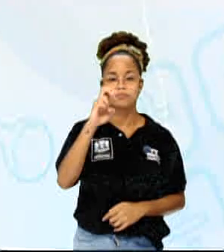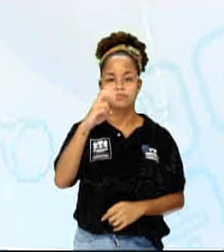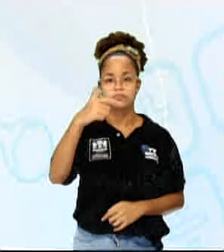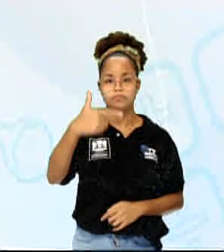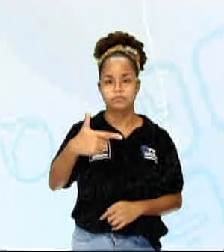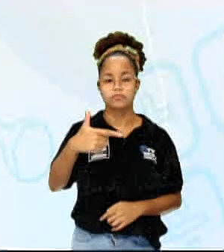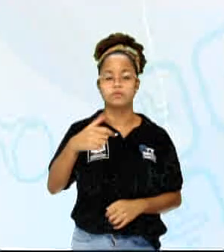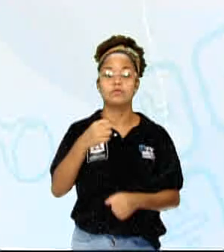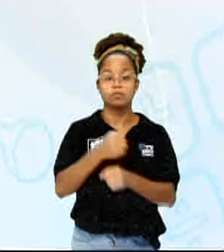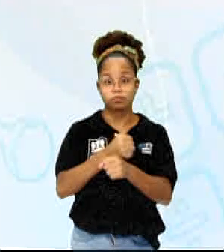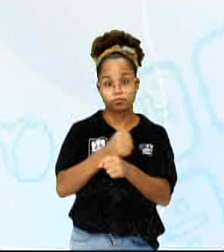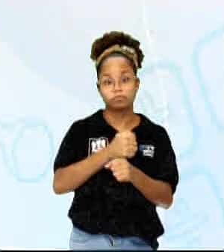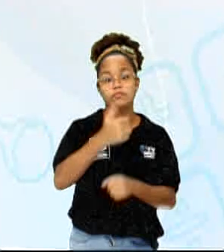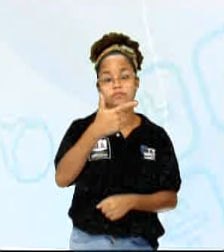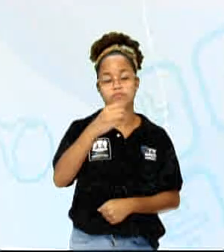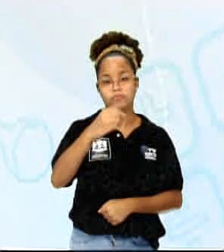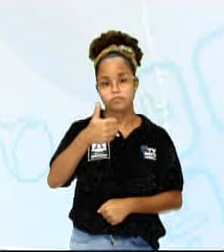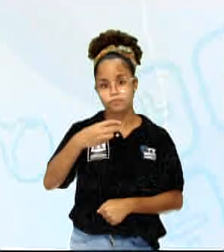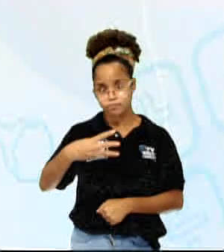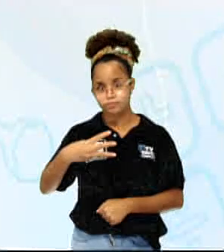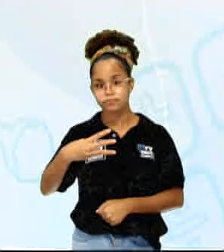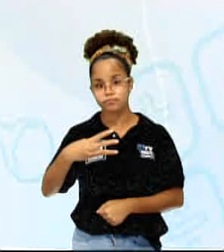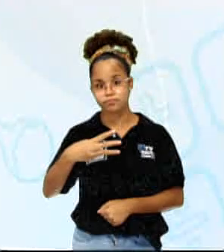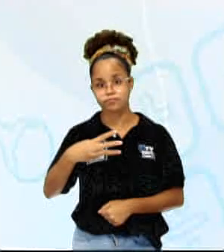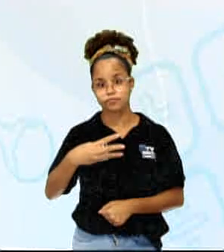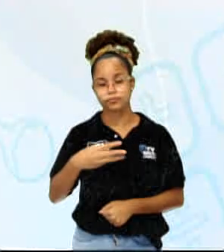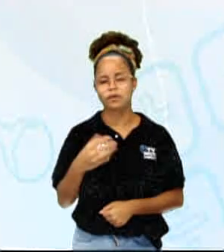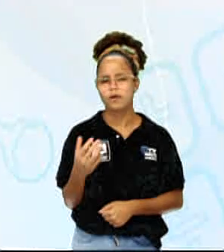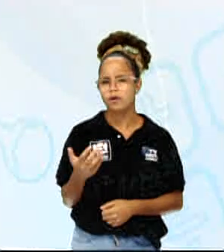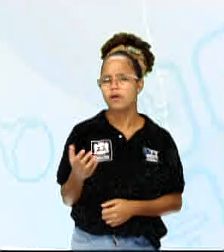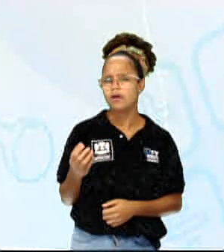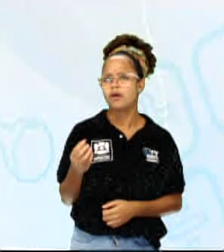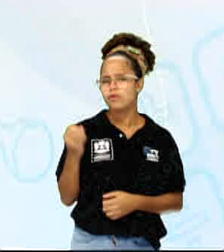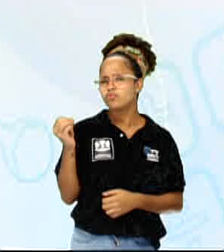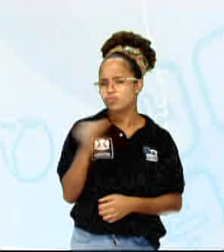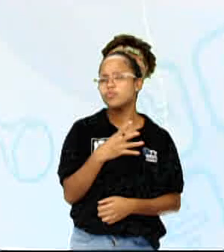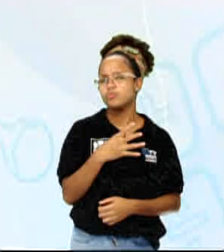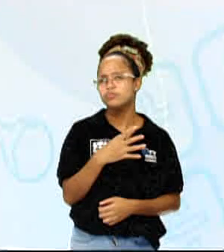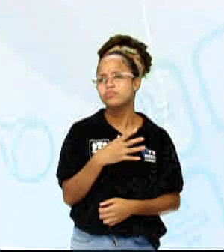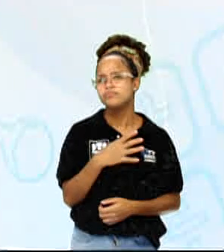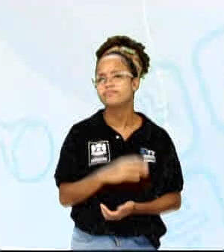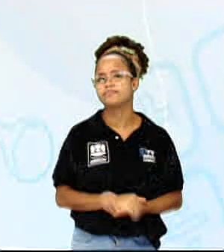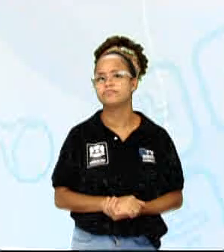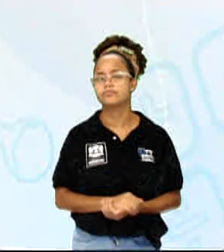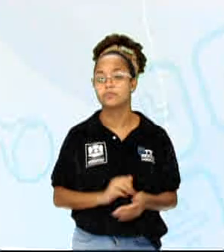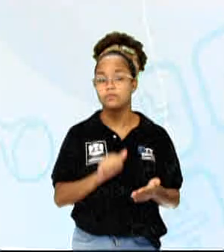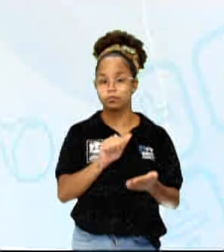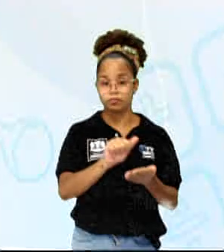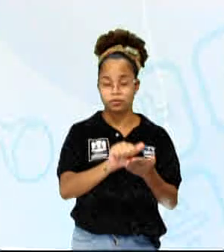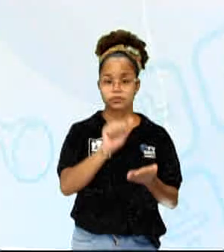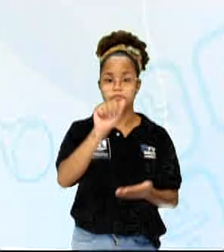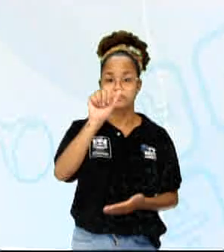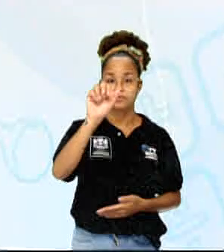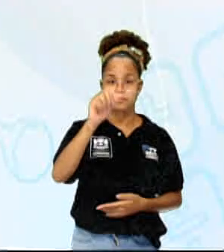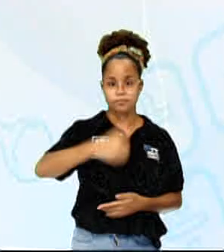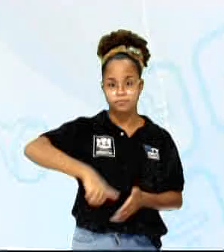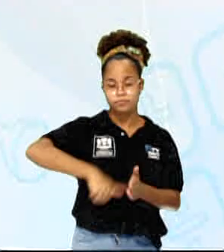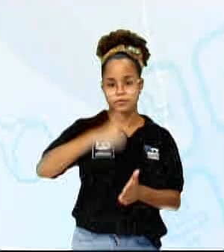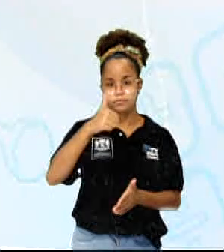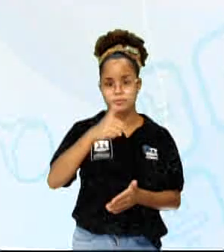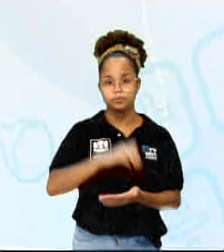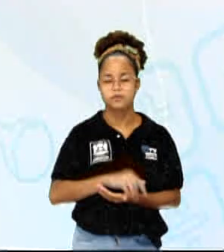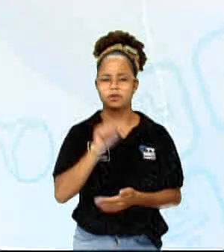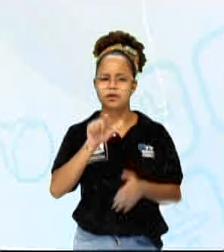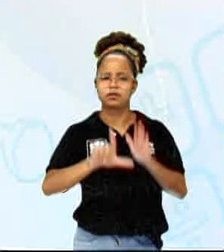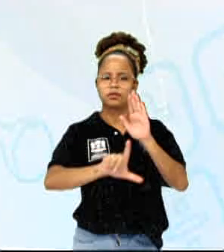12.852, de 2013. Ele é bem recente. No artigo 1º, fala o seguinte: esta lei institui